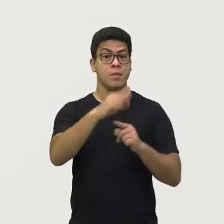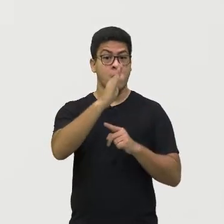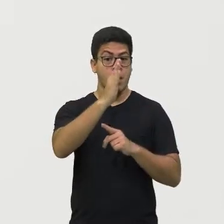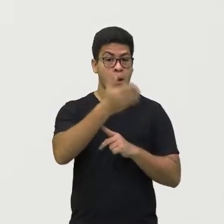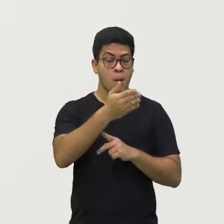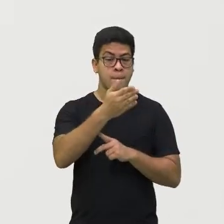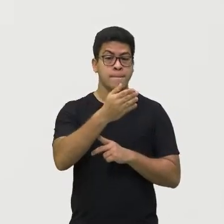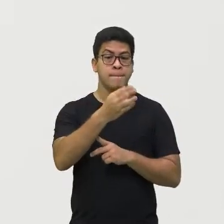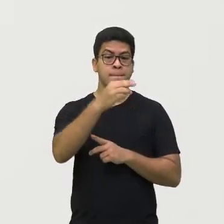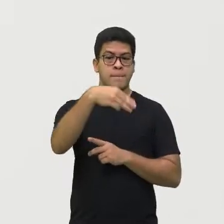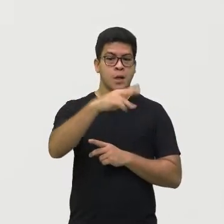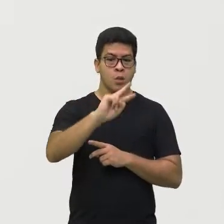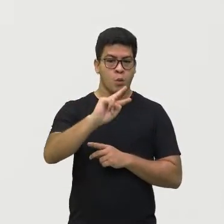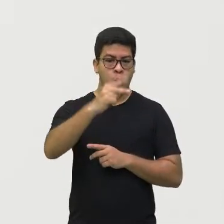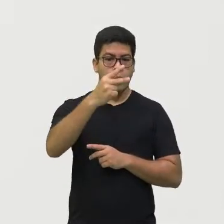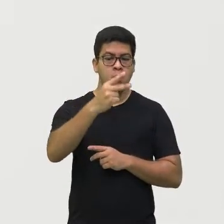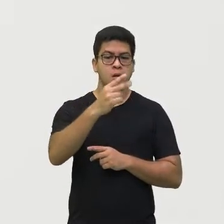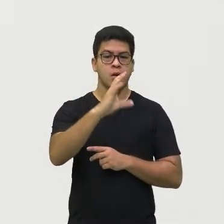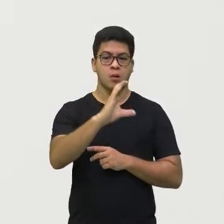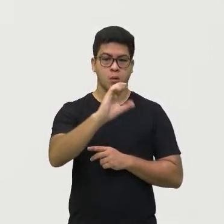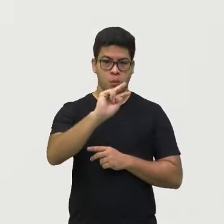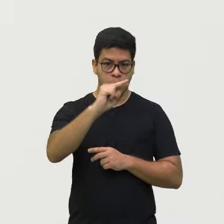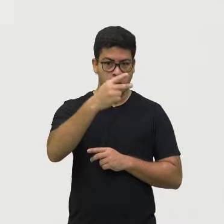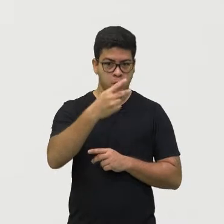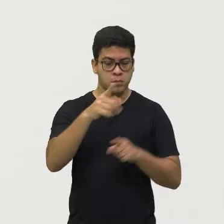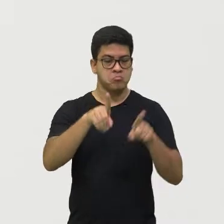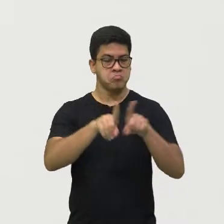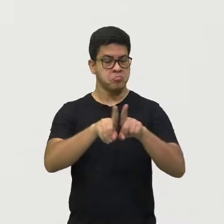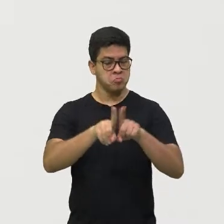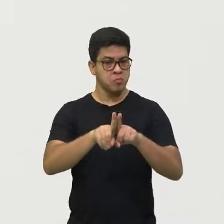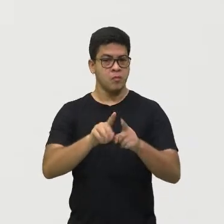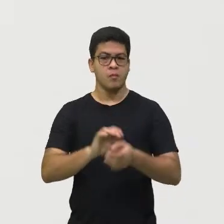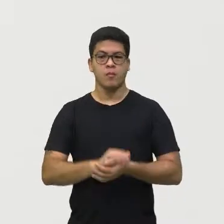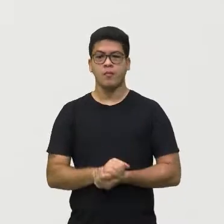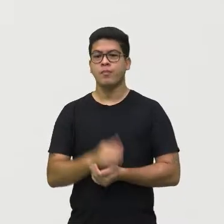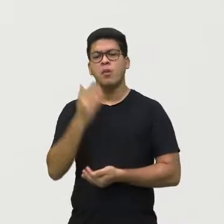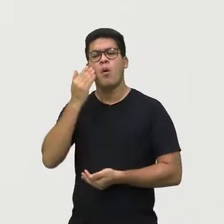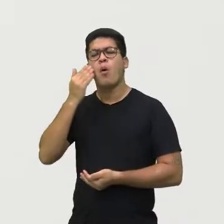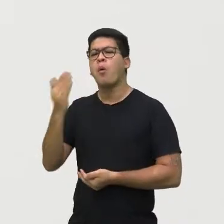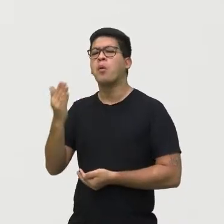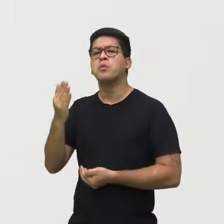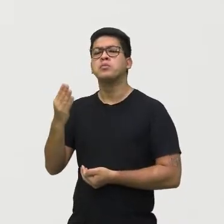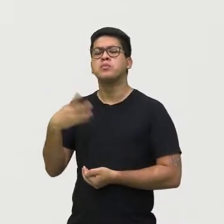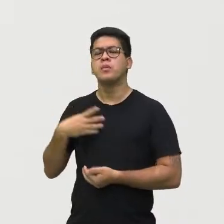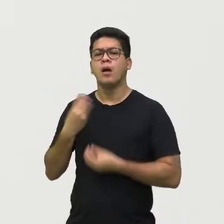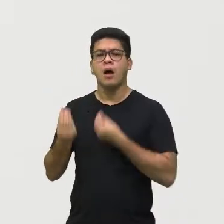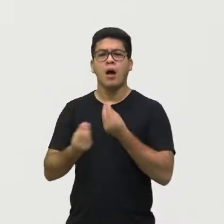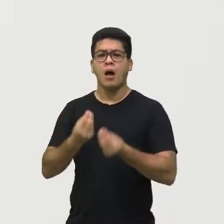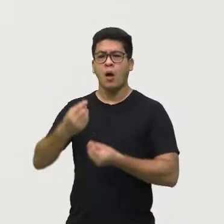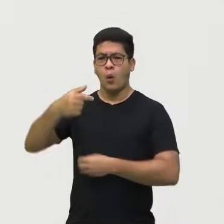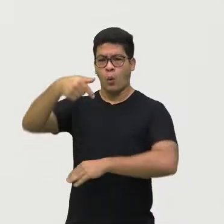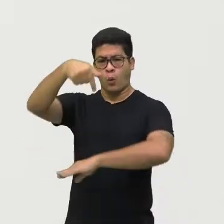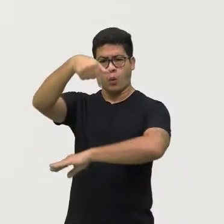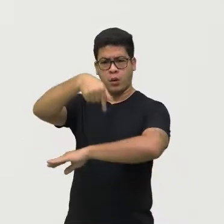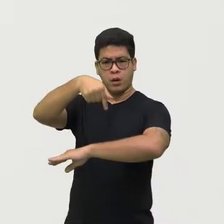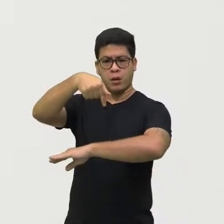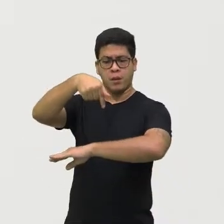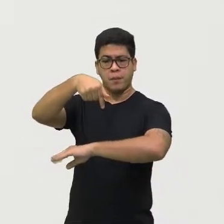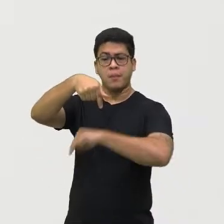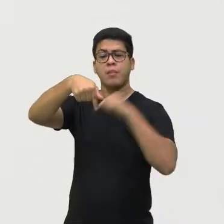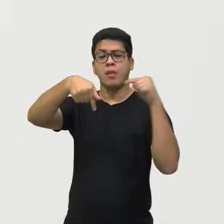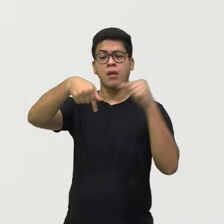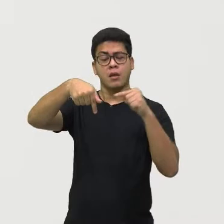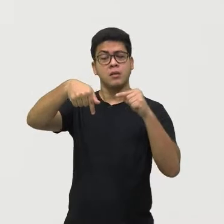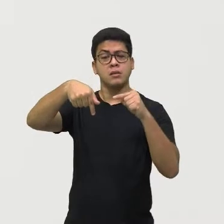internacional. O que aparece na expressão é o valor da carga elétrica na carga pontiforme,